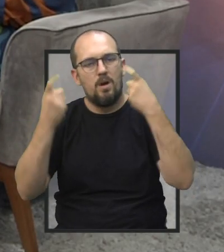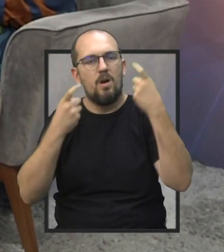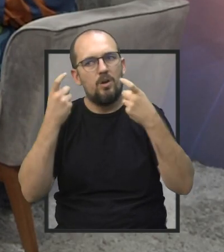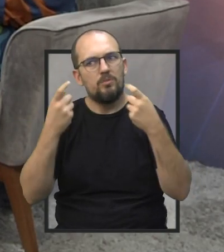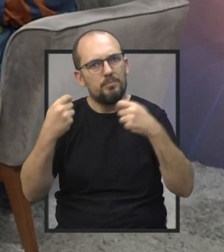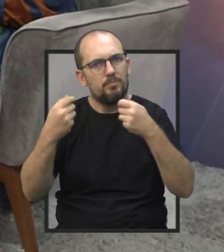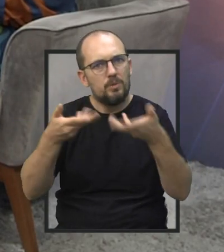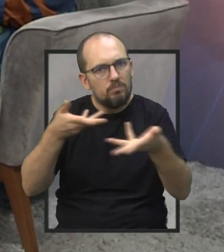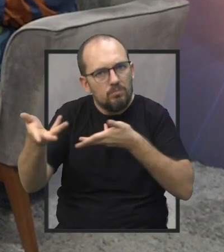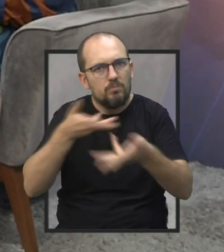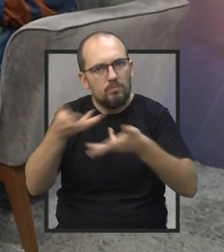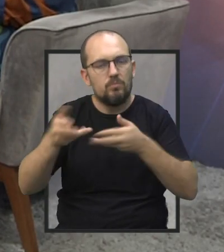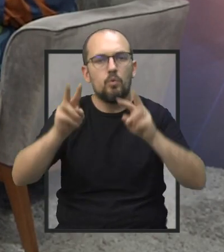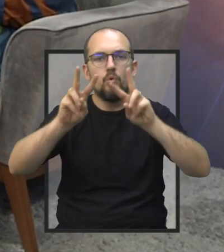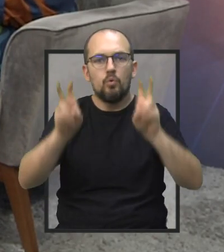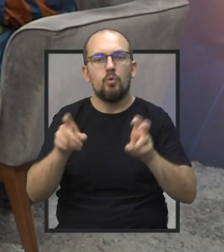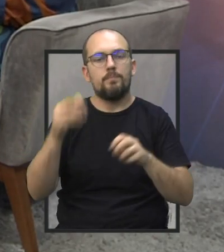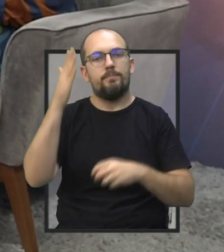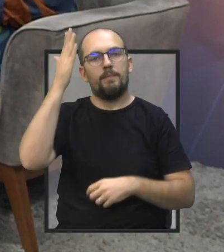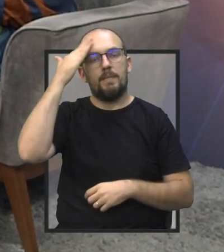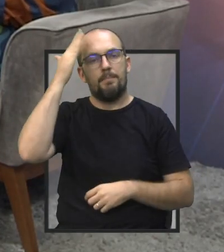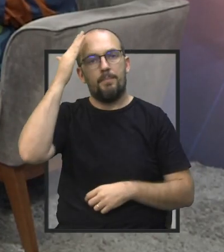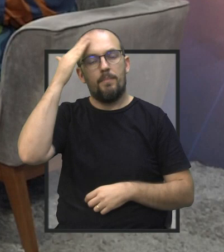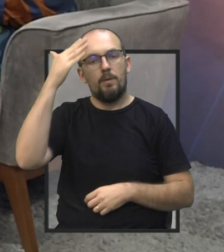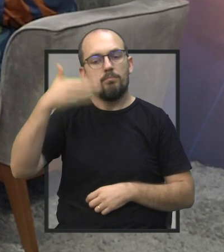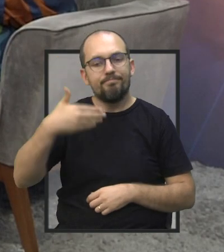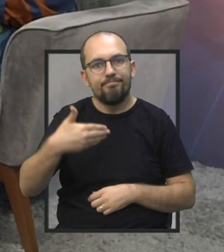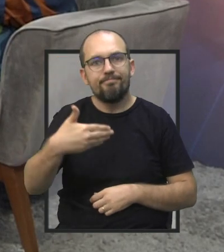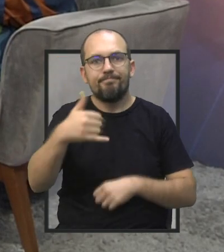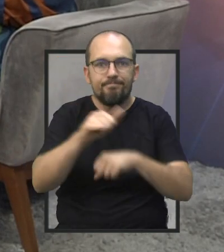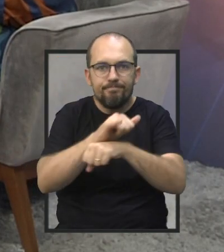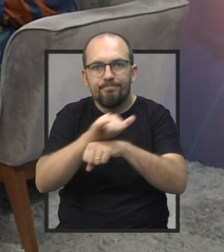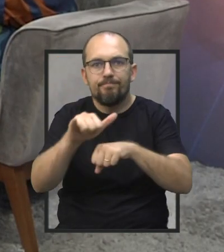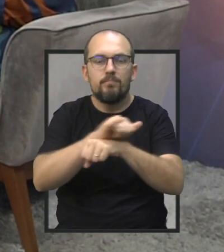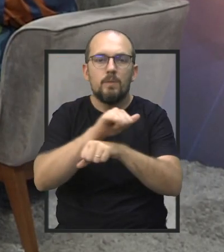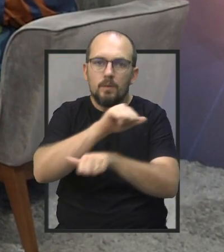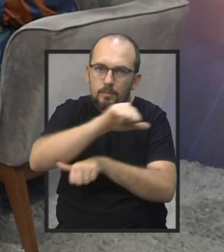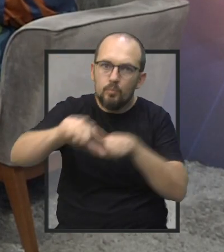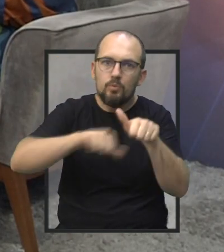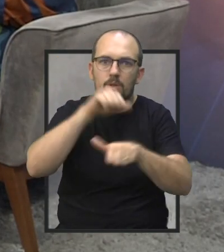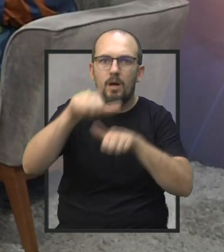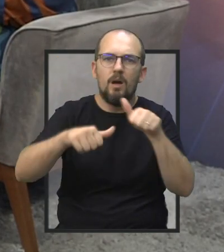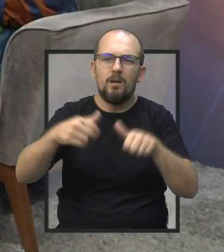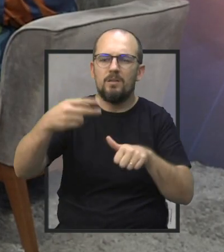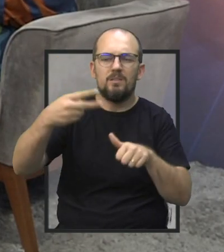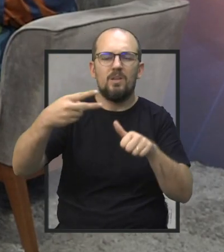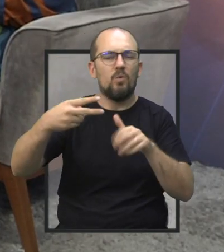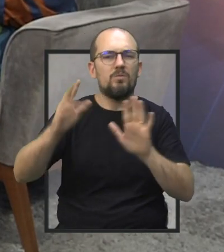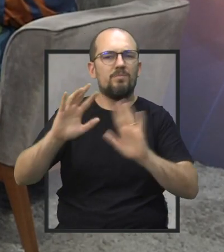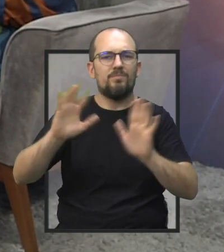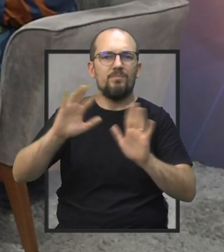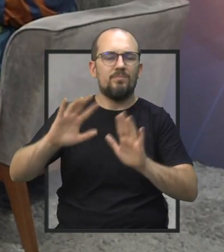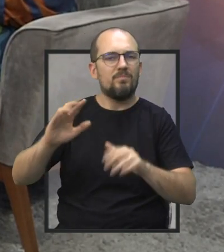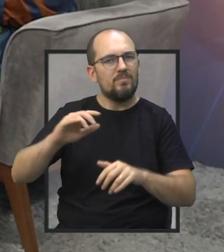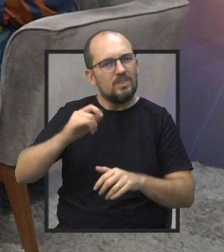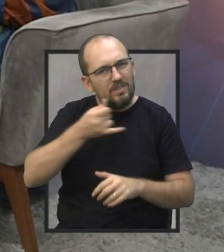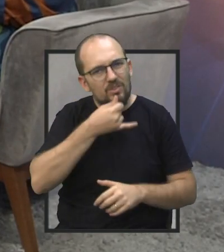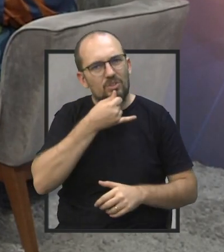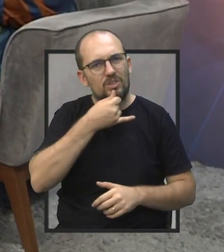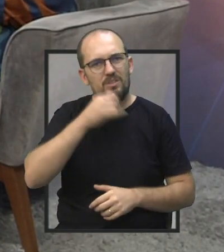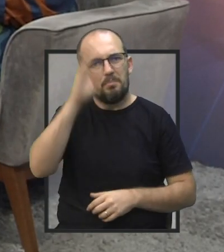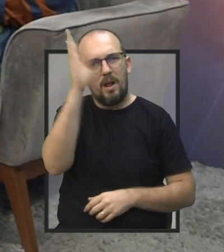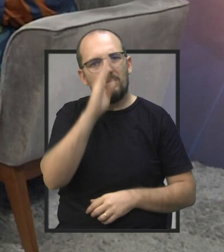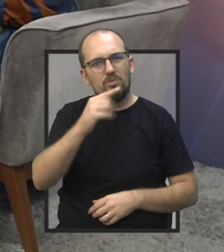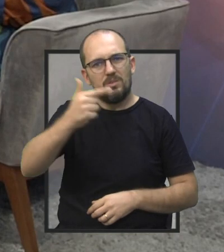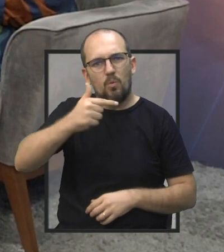preocupado e a gente precisa discutir sobre isso, né, saber quais são as alternativas para que a gente saia desse ranking, desse triste ranking, né, que a gente